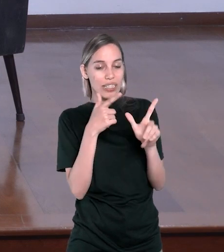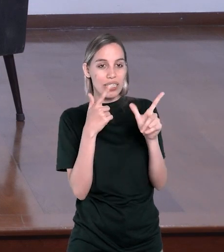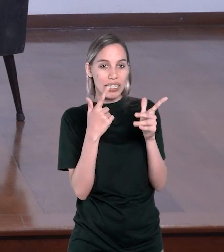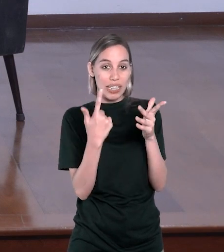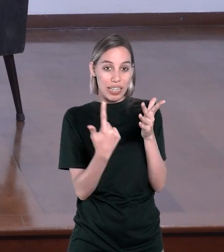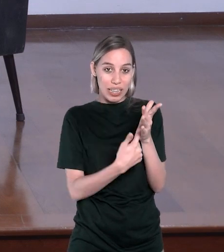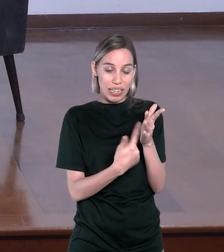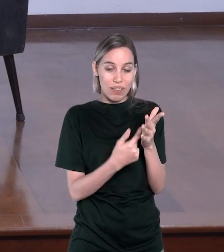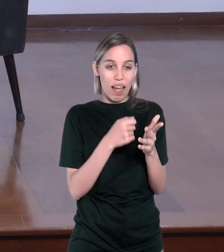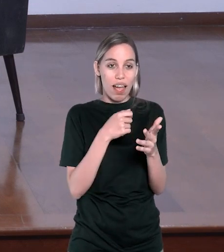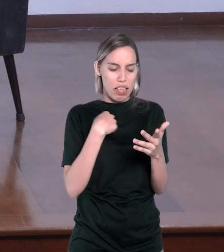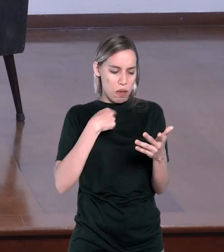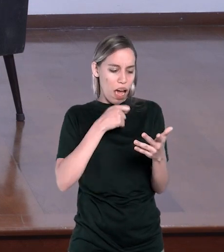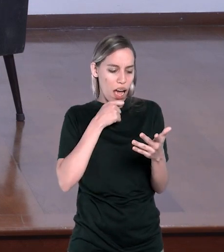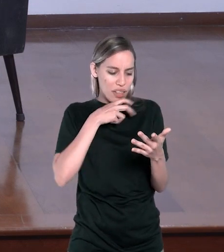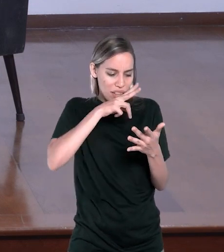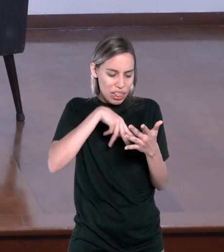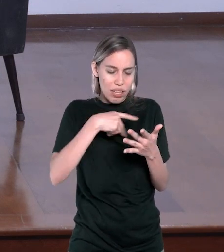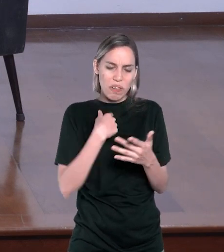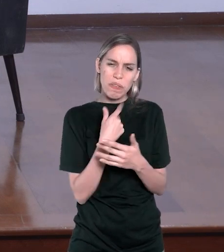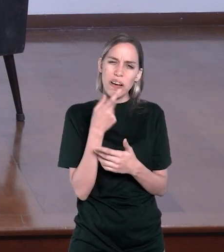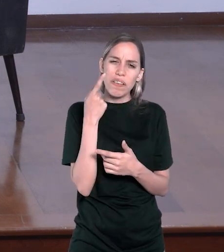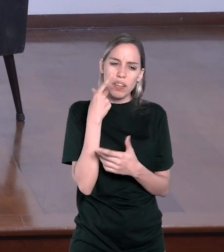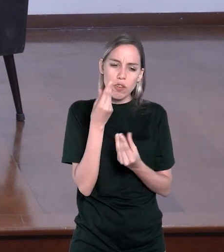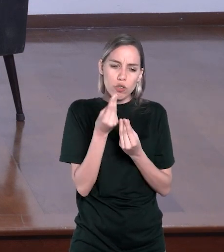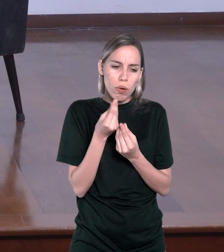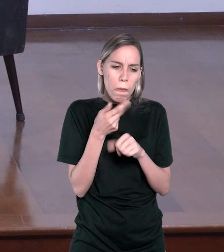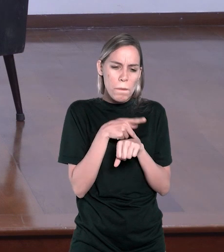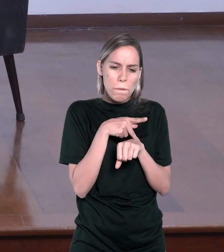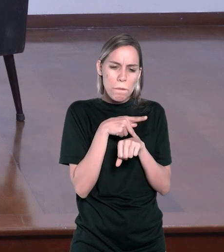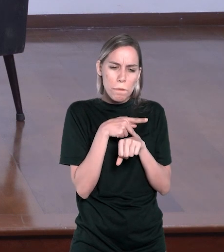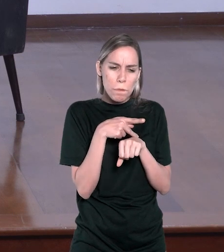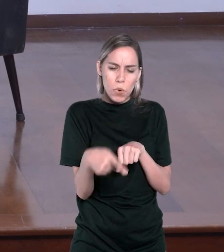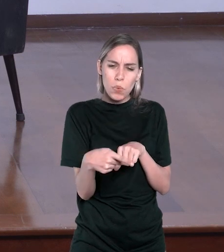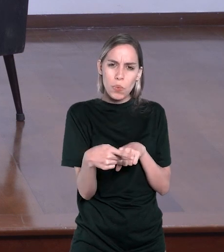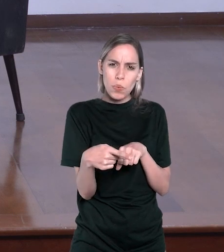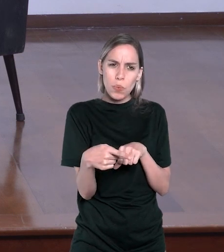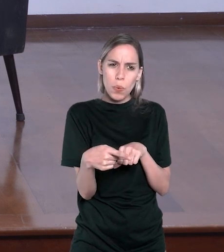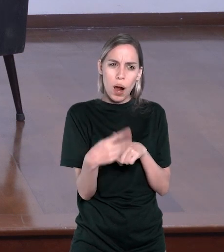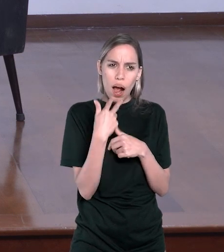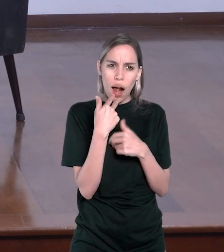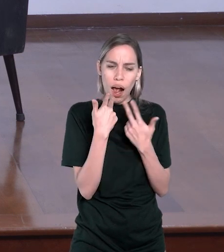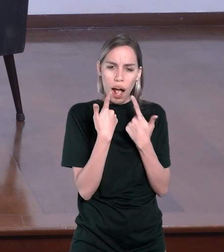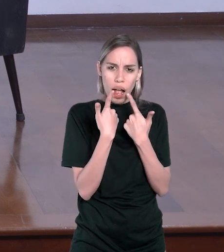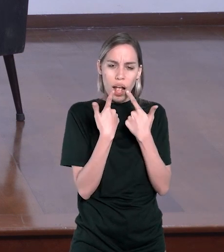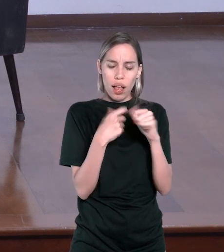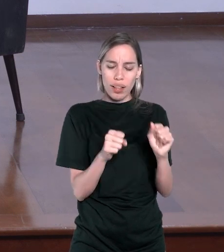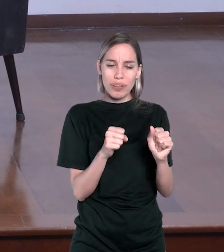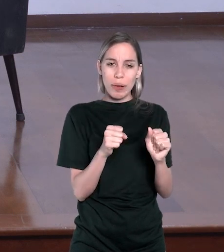eu ainda leio hoje, ainda acho que ela tem uma pureza na linguagem dela incrível. Então, assim,